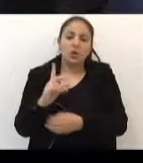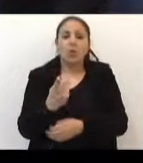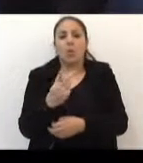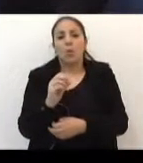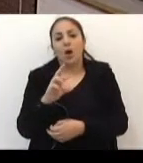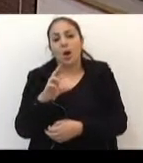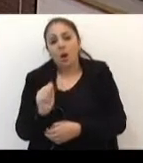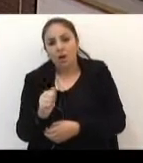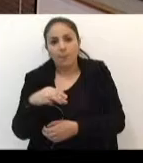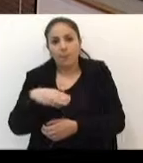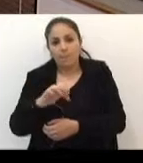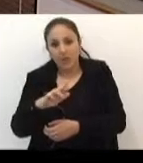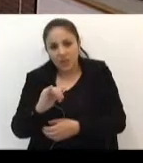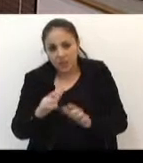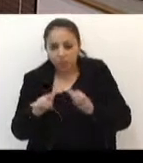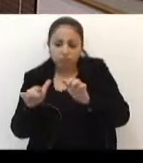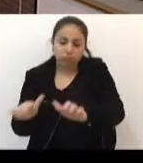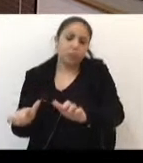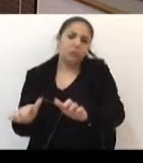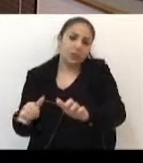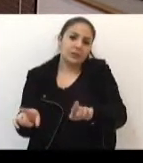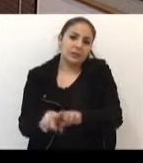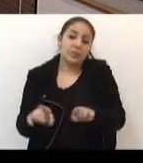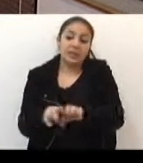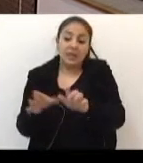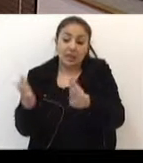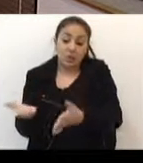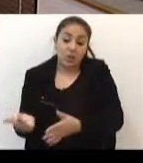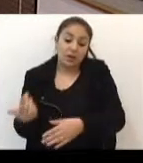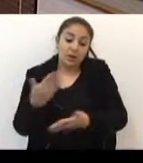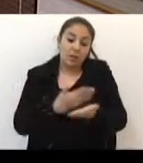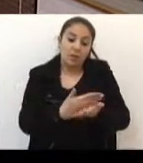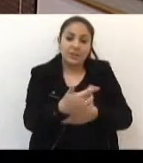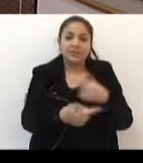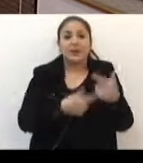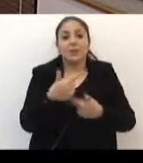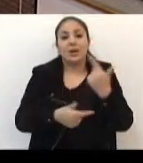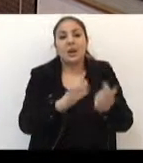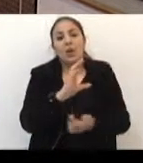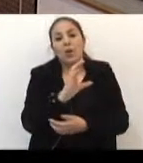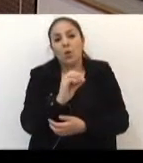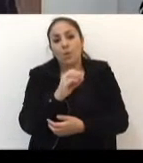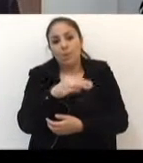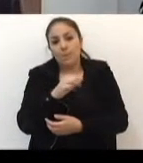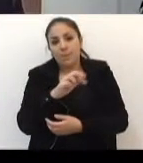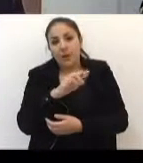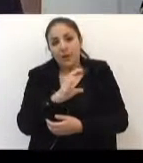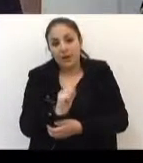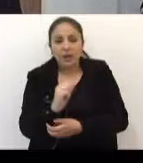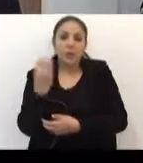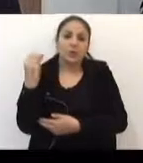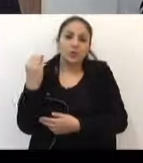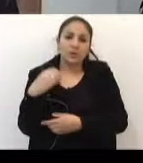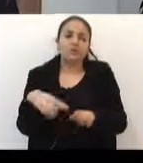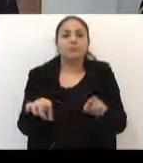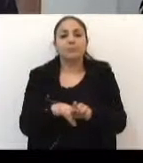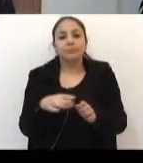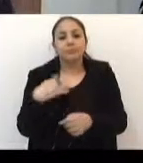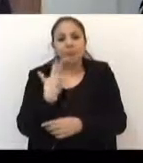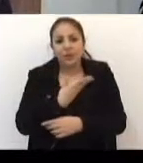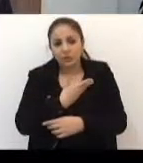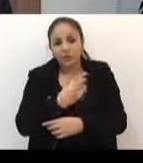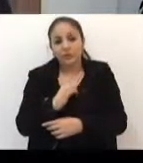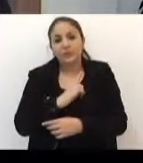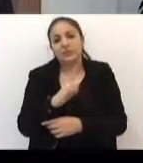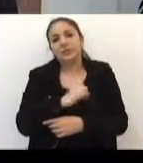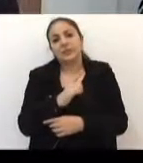mérito ao juiz que agora passa a assumir então na comarca de Porto Alegre a sua função. É muito provável que esteja designado para uma